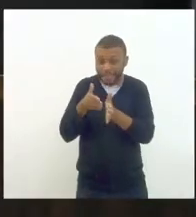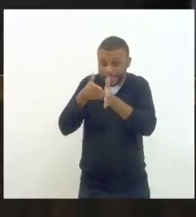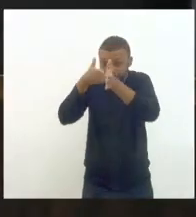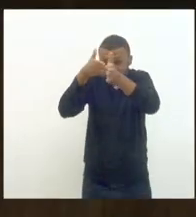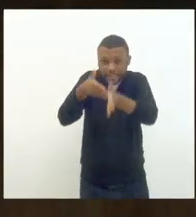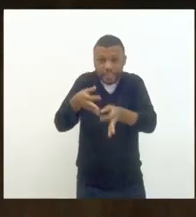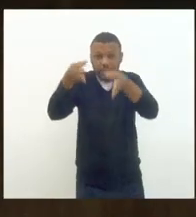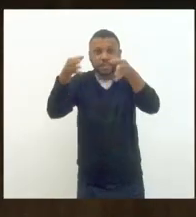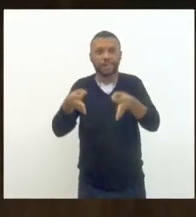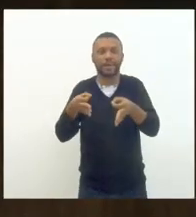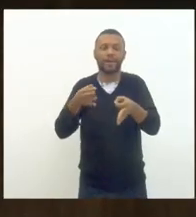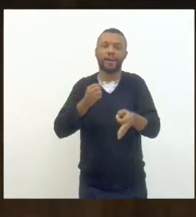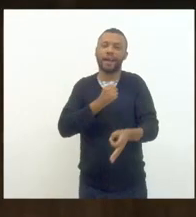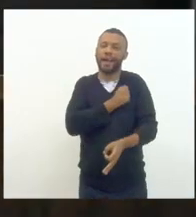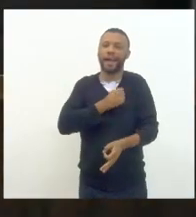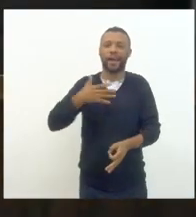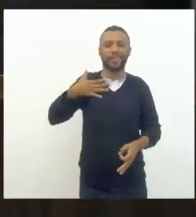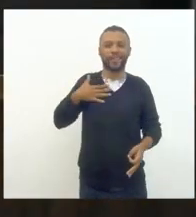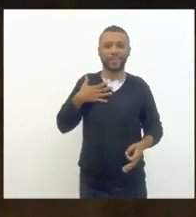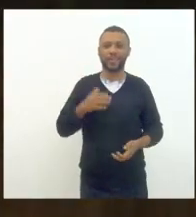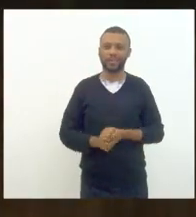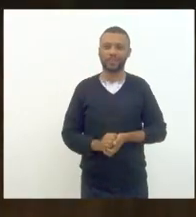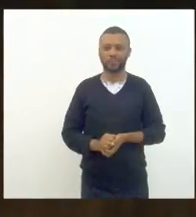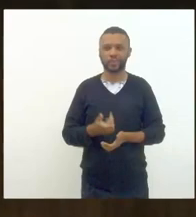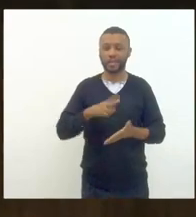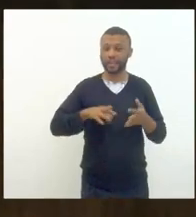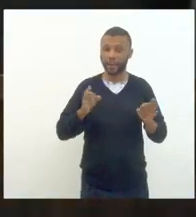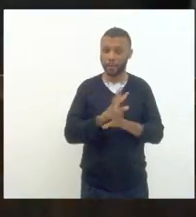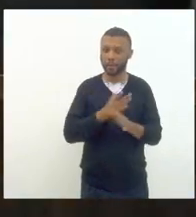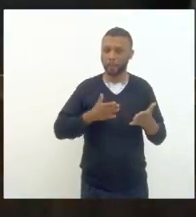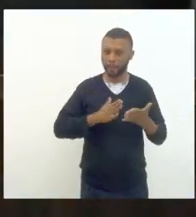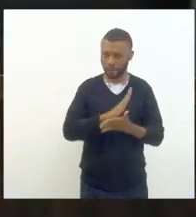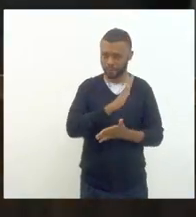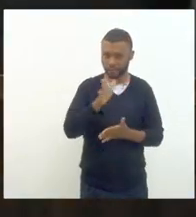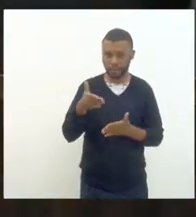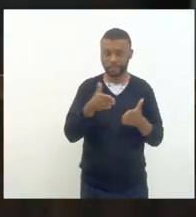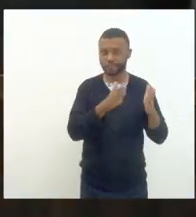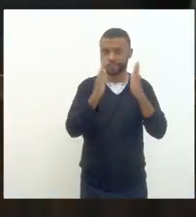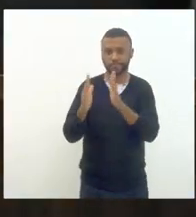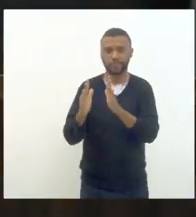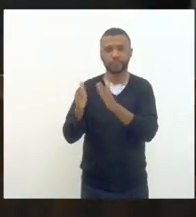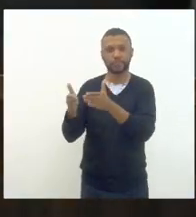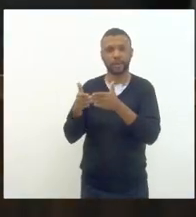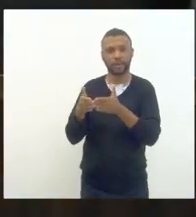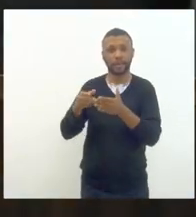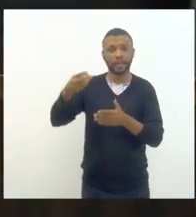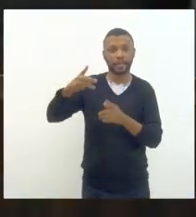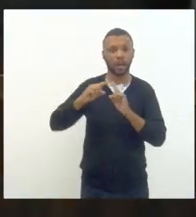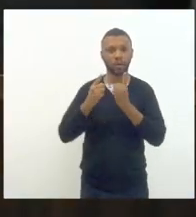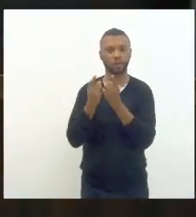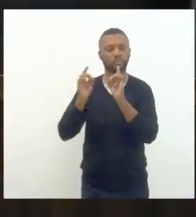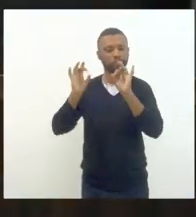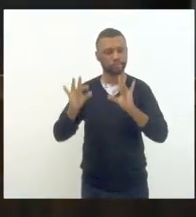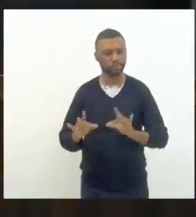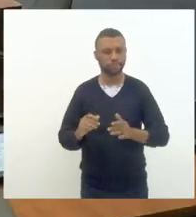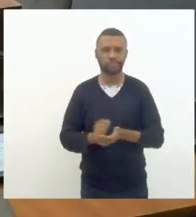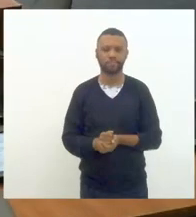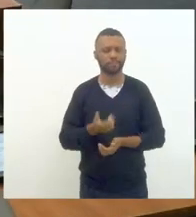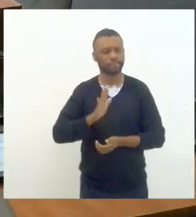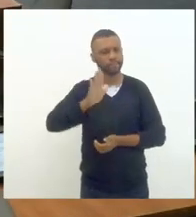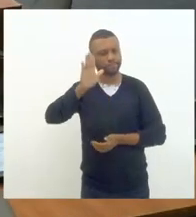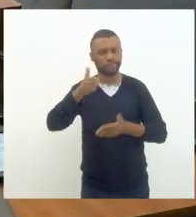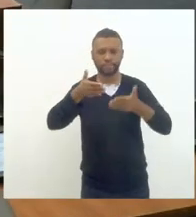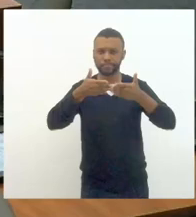Aristotelicamente. Uma questão de ordem, breve, presidente. Por favor, lida e aprovada a ata, passa-se a ordem da terceira sessão extraordinária. Senhor